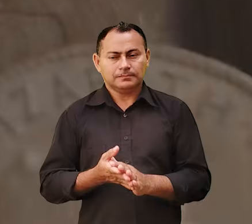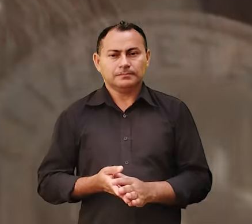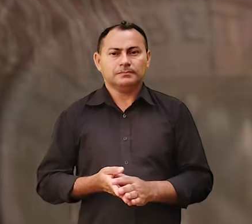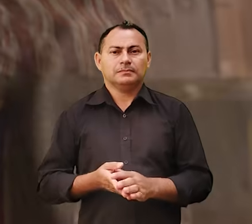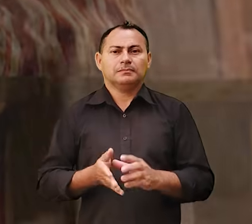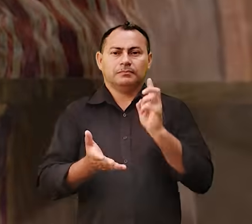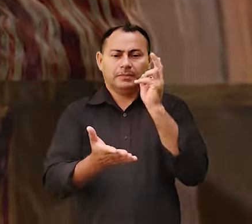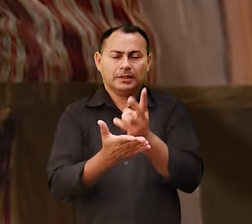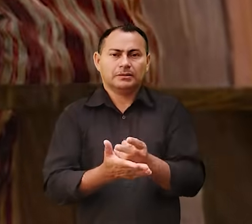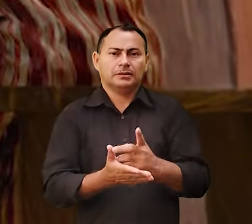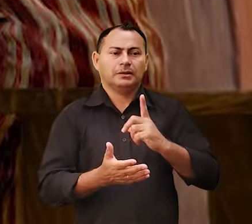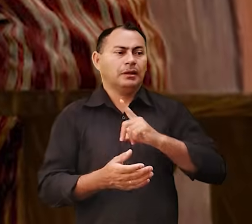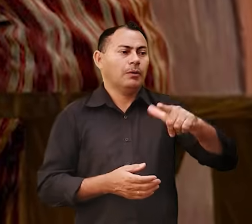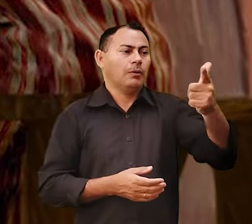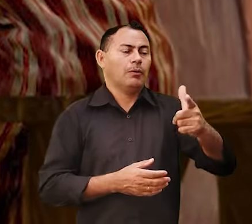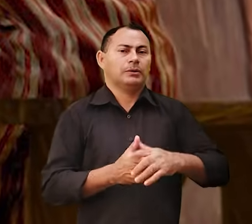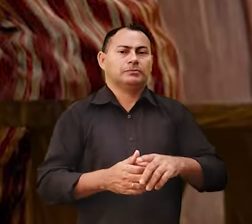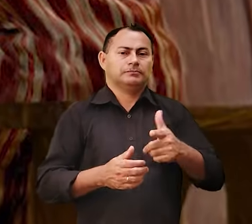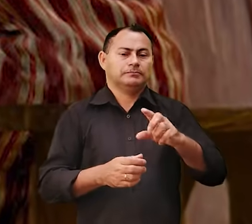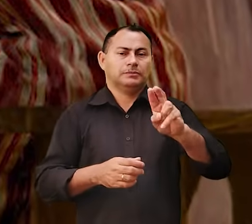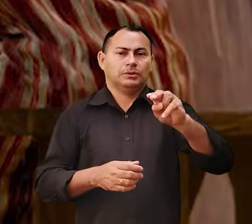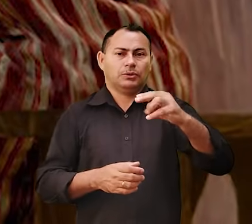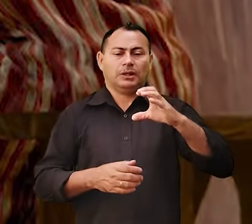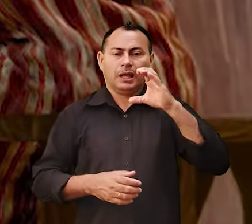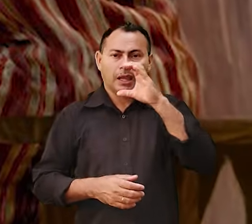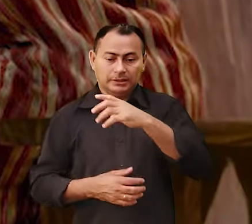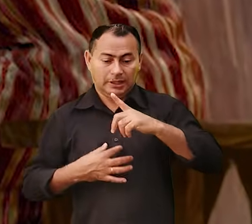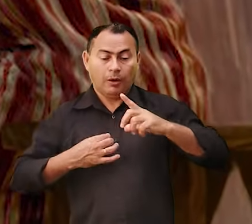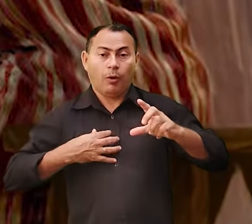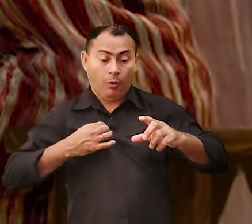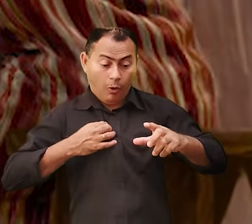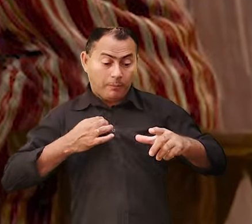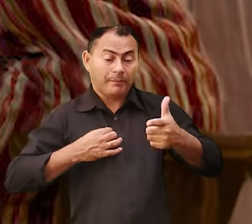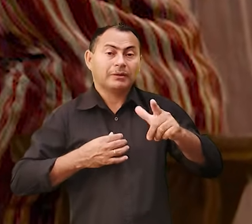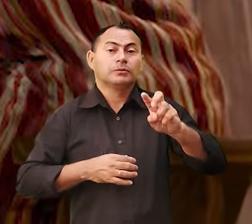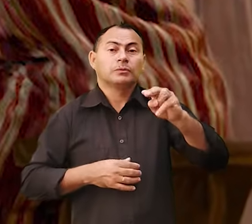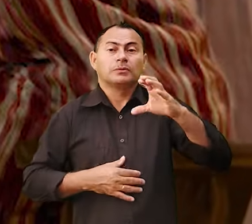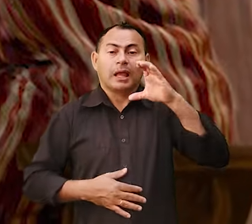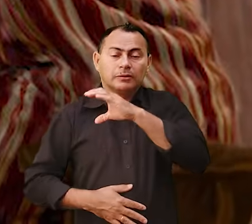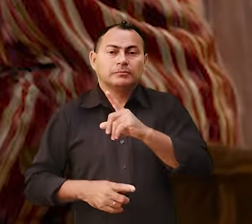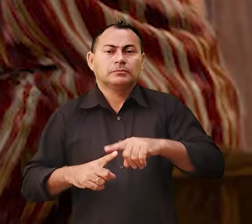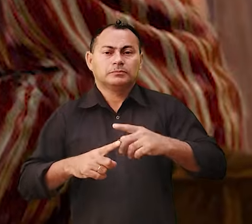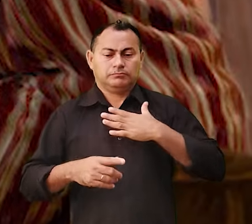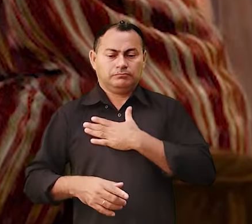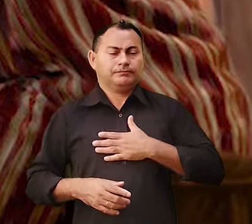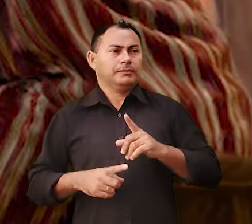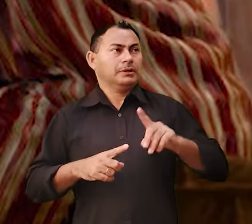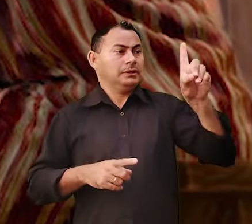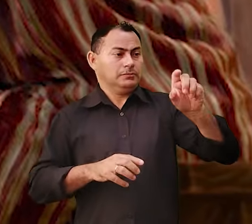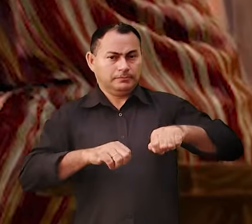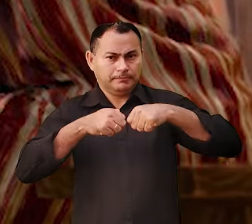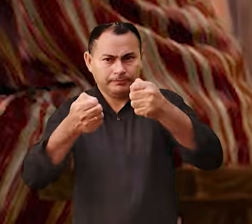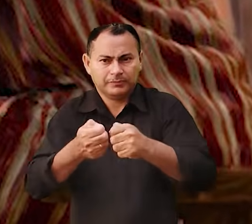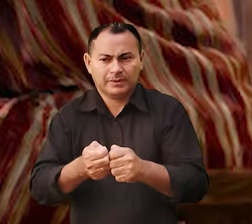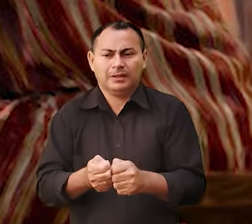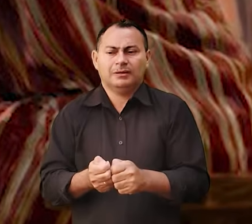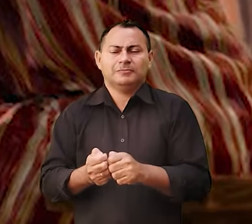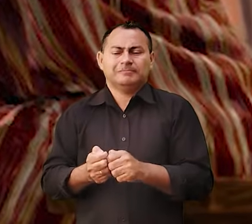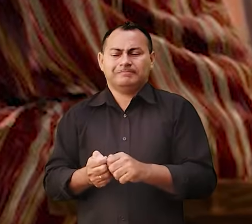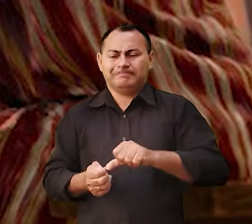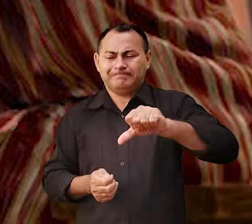satisfeitos. Apesar de terem roupas, nunca estavam aquecidos. Eles não estavam satisfeitos porque Deus tinha dado para eles